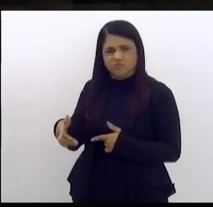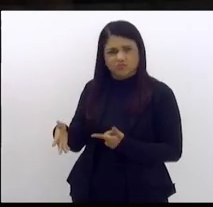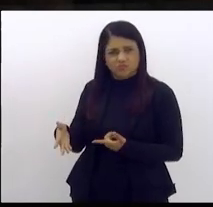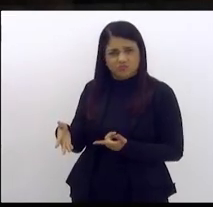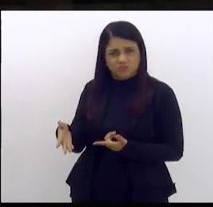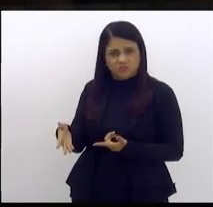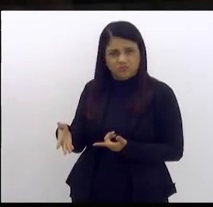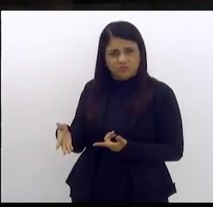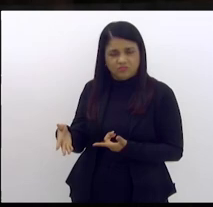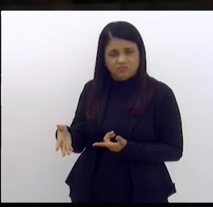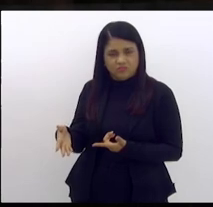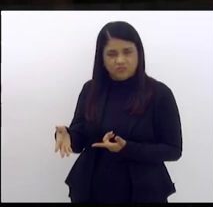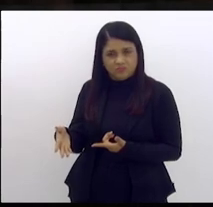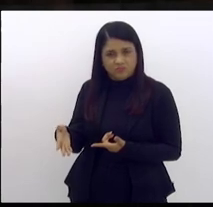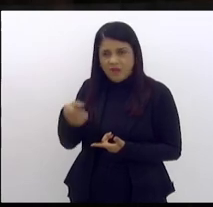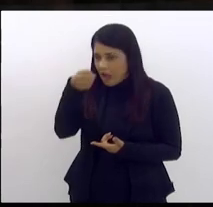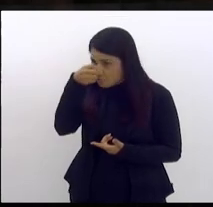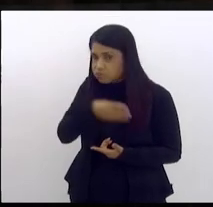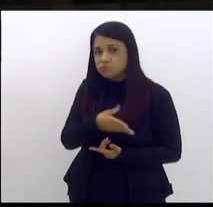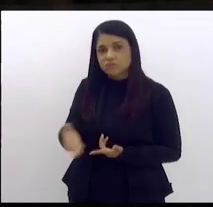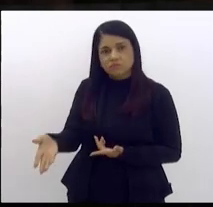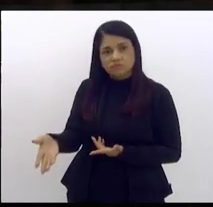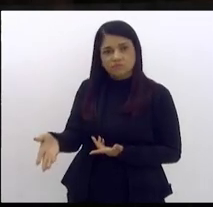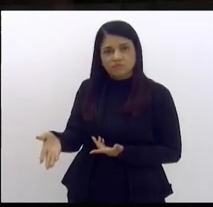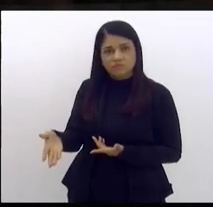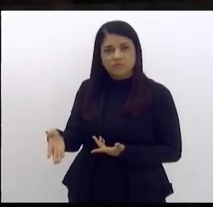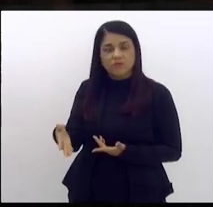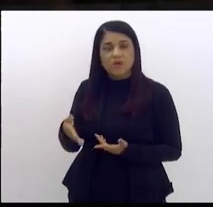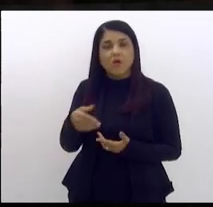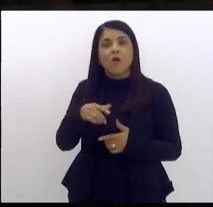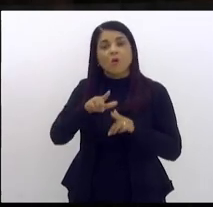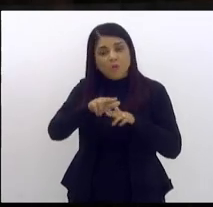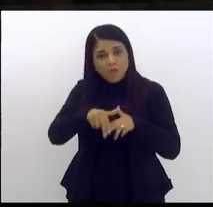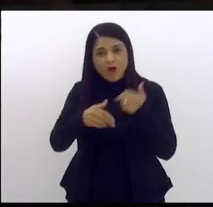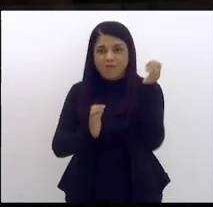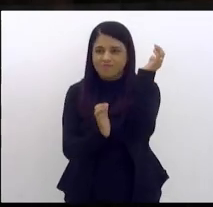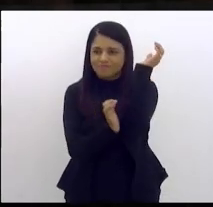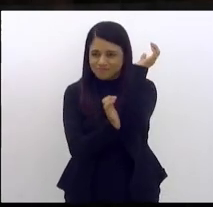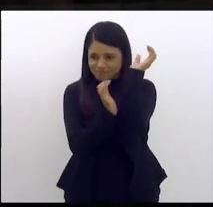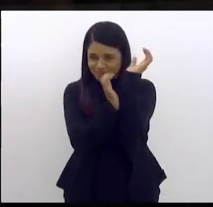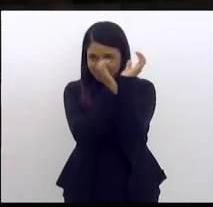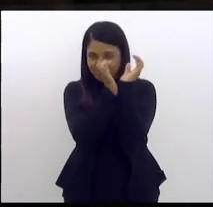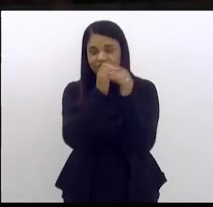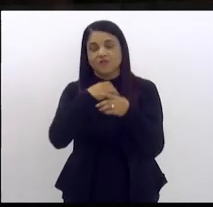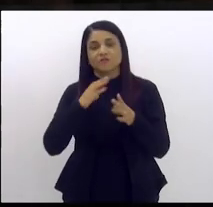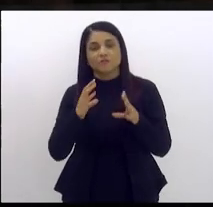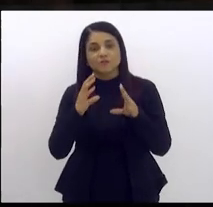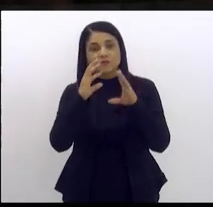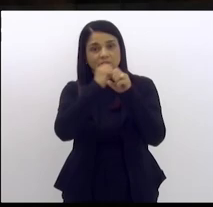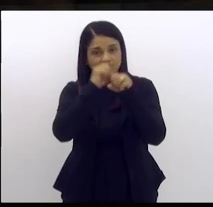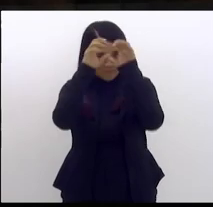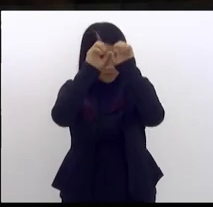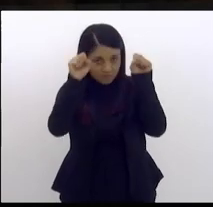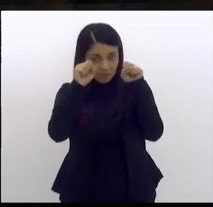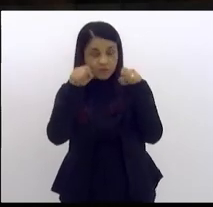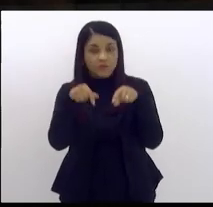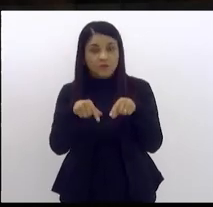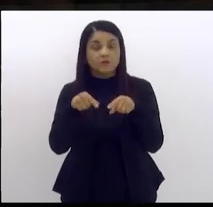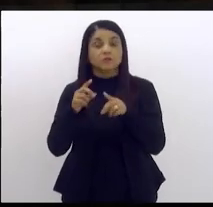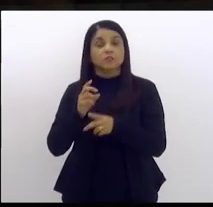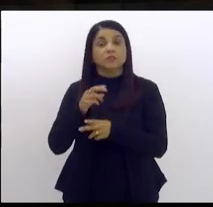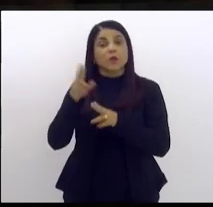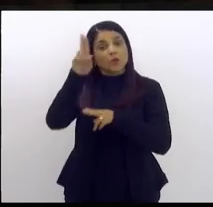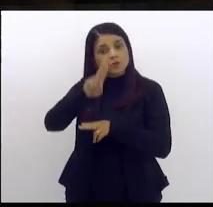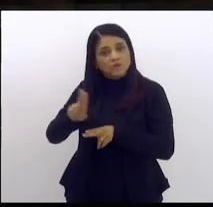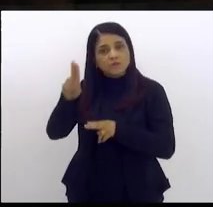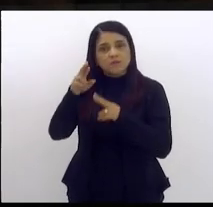Absurda absurda por causa da burocracia entre o Tribunal de Contas do Estado e a Universidade do Estado do Rio